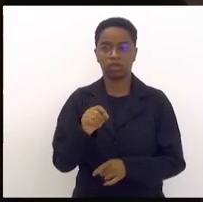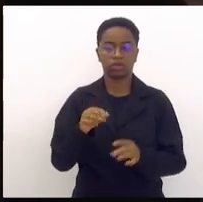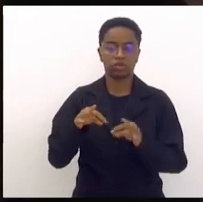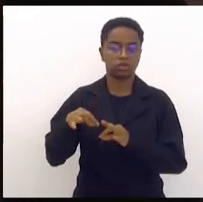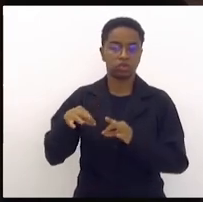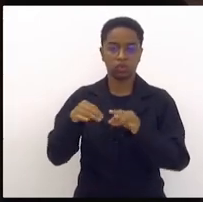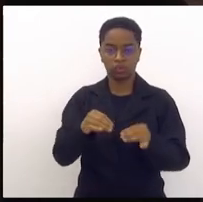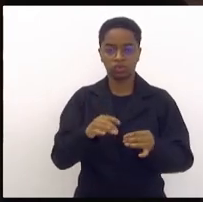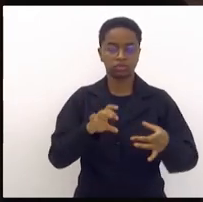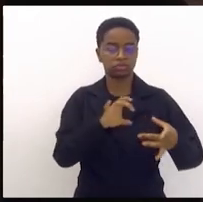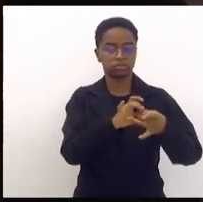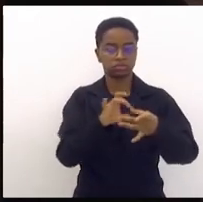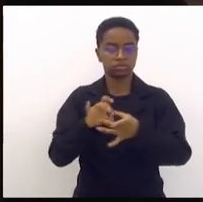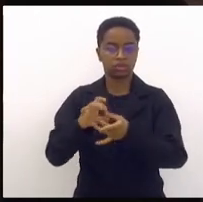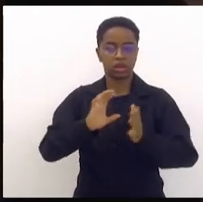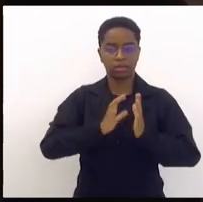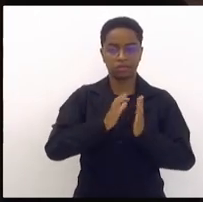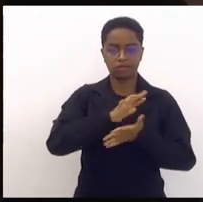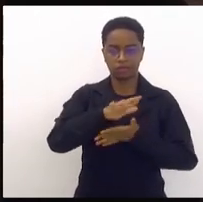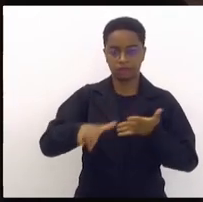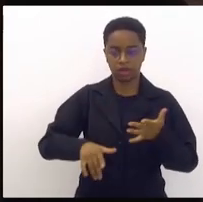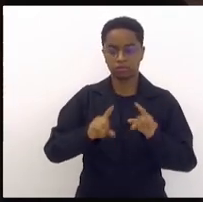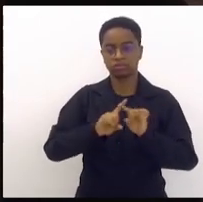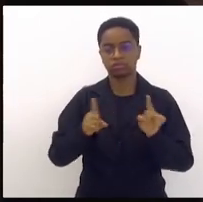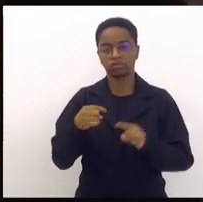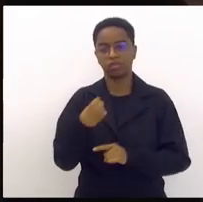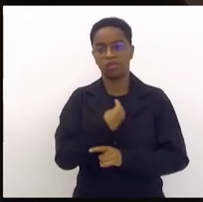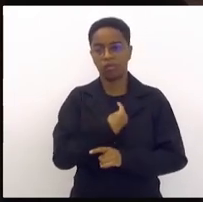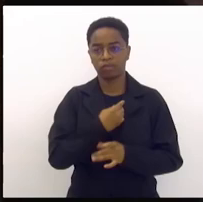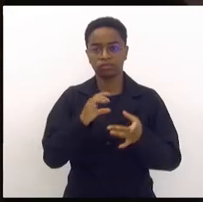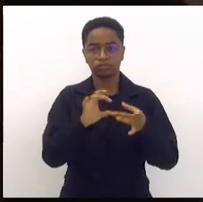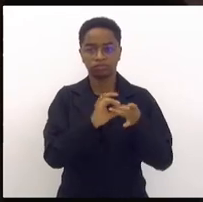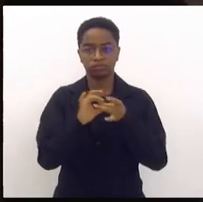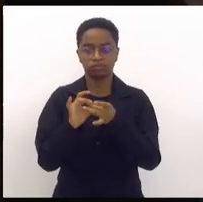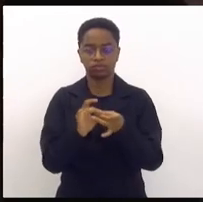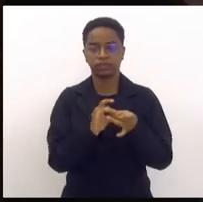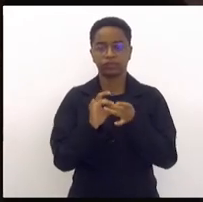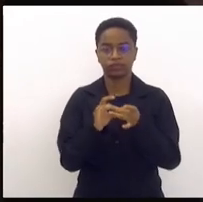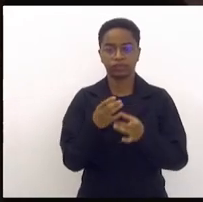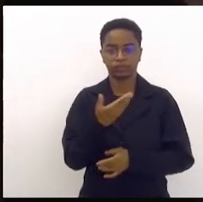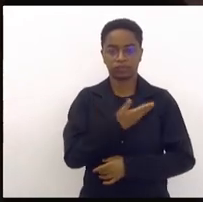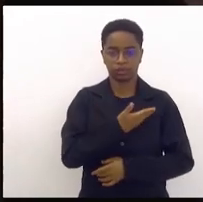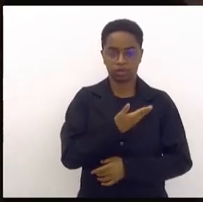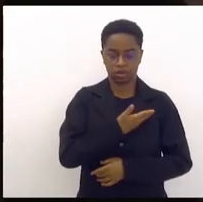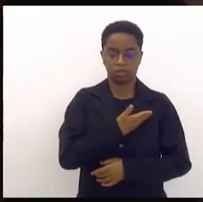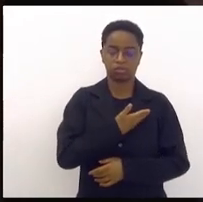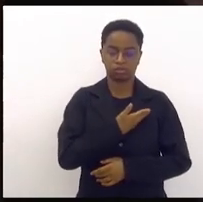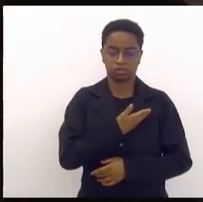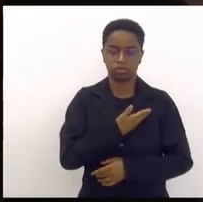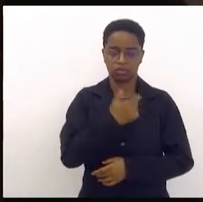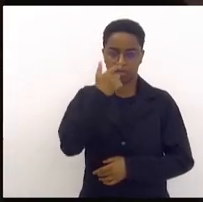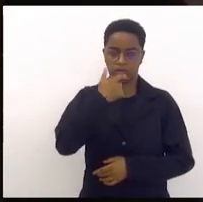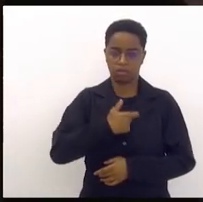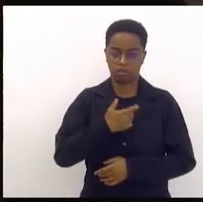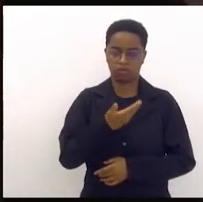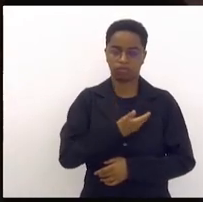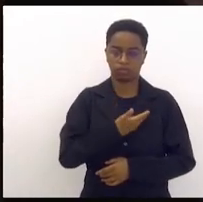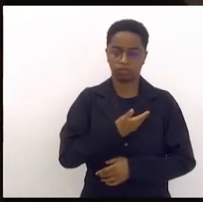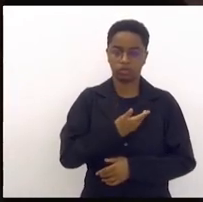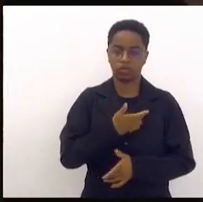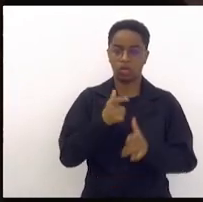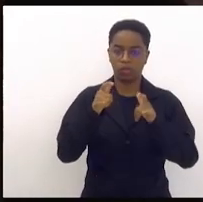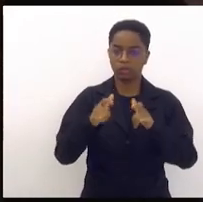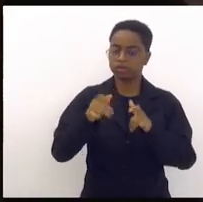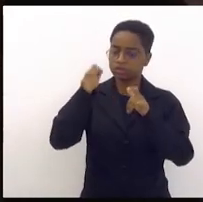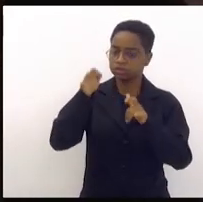diferentes agremiações partidárias, mas todos nós estamos irmanados, amigos que somos, do lado correto